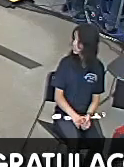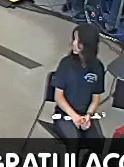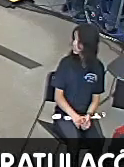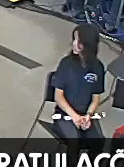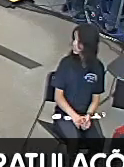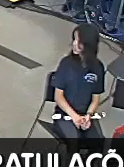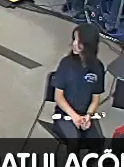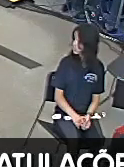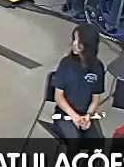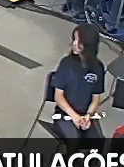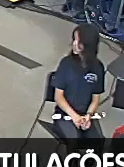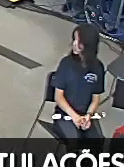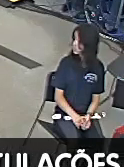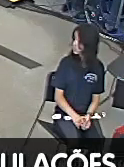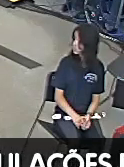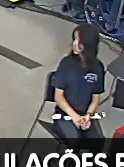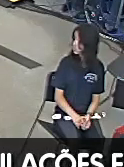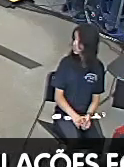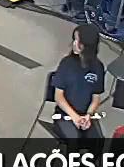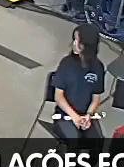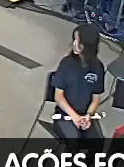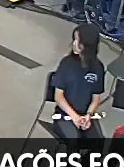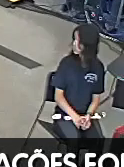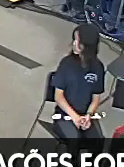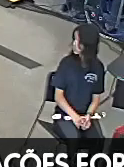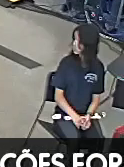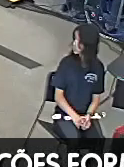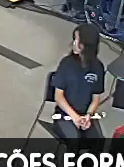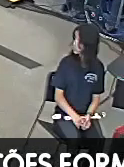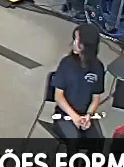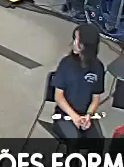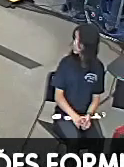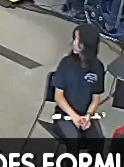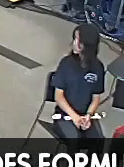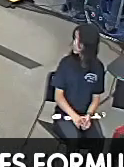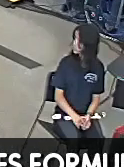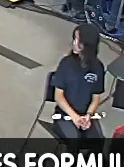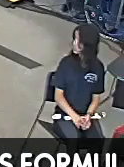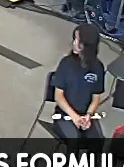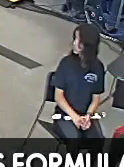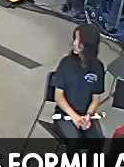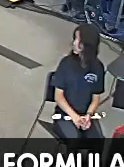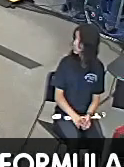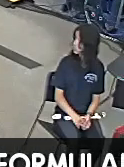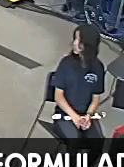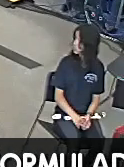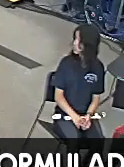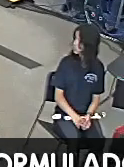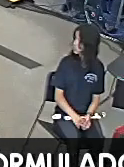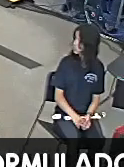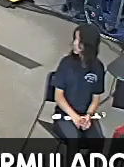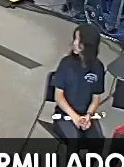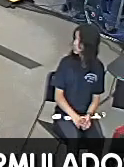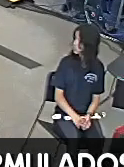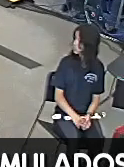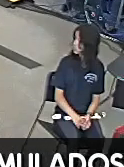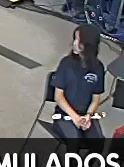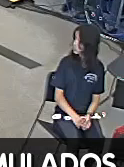vivendo a simplicidade, a pobreza, se fazendo de fato